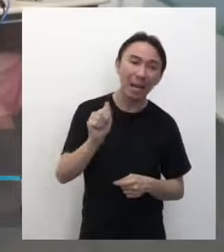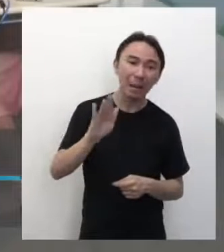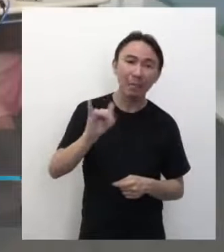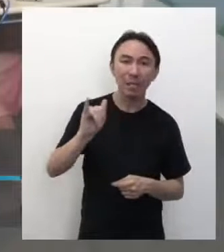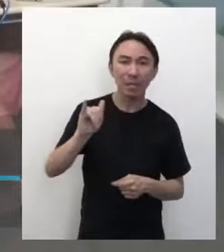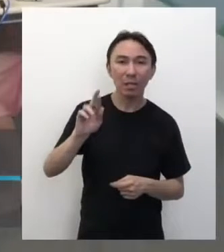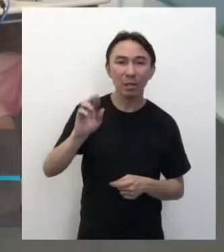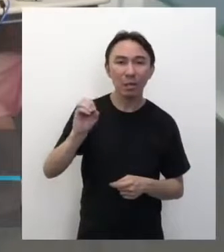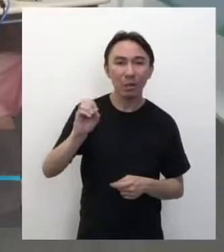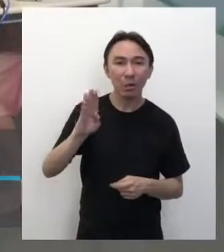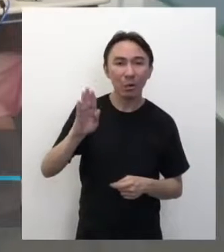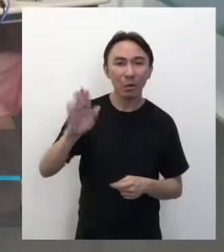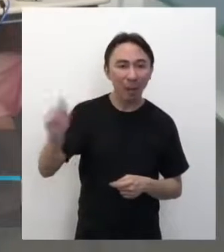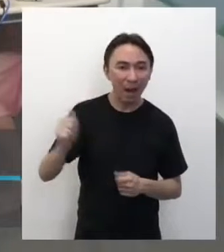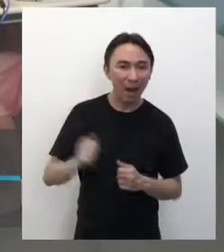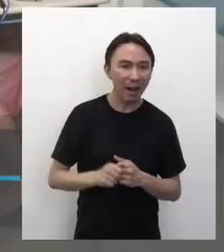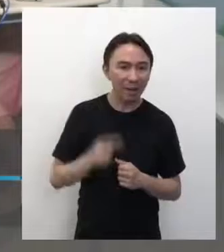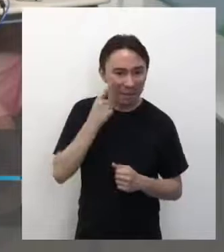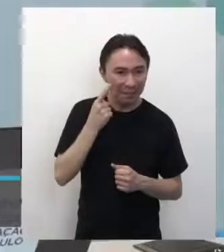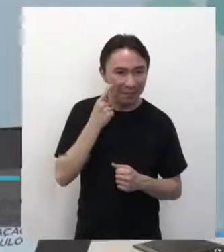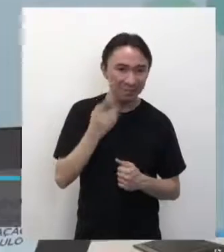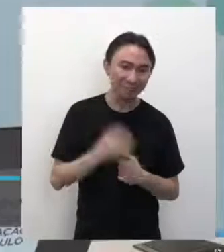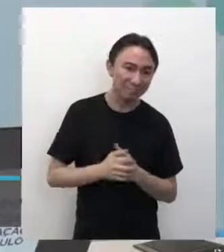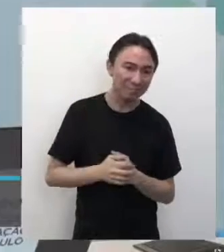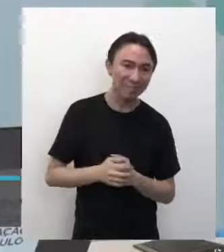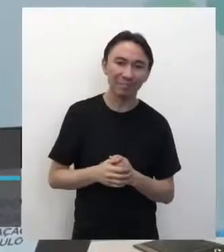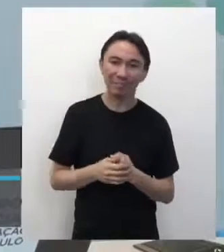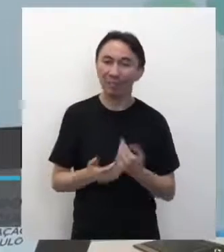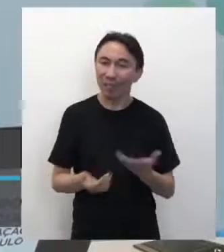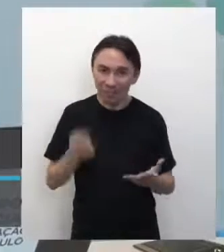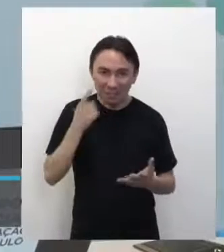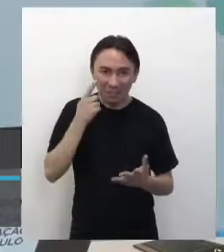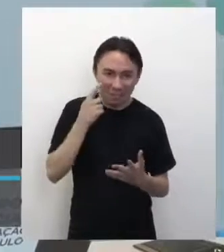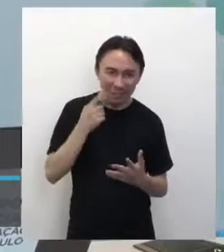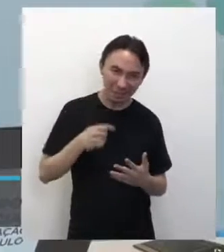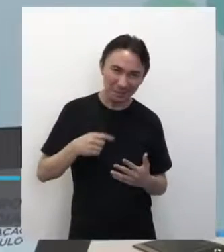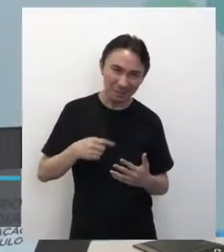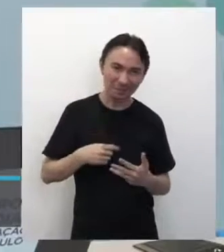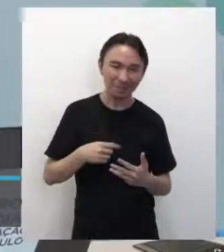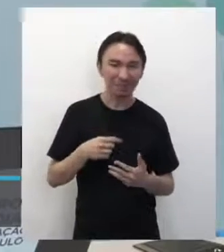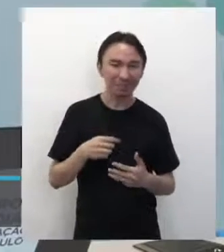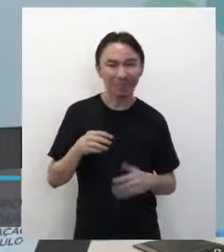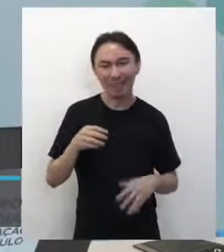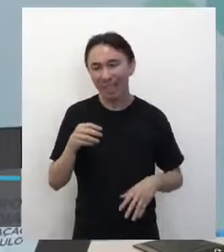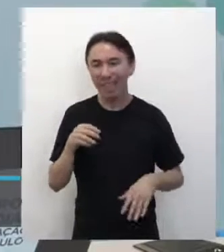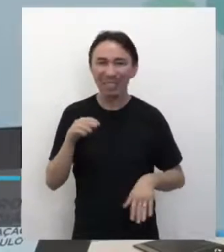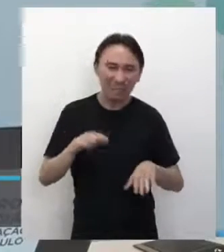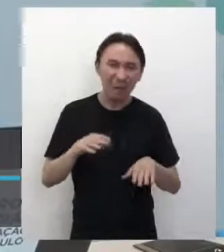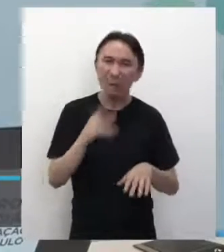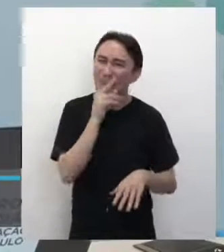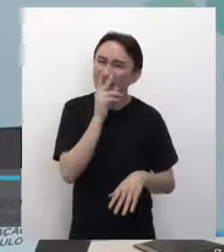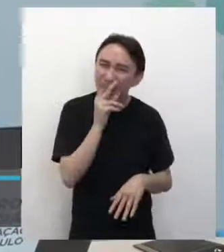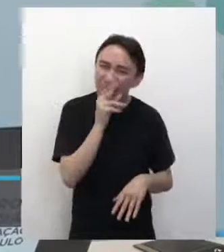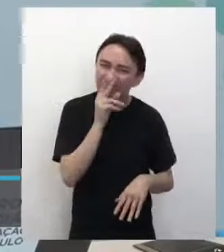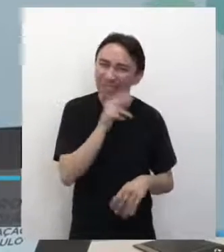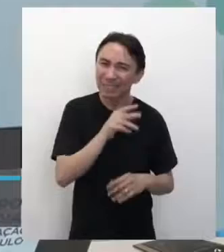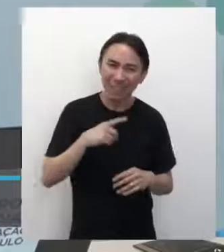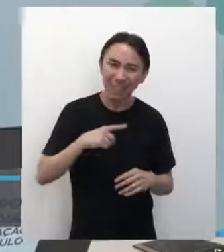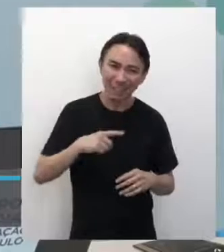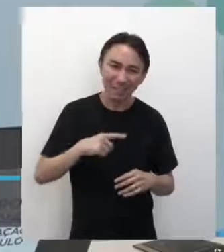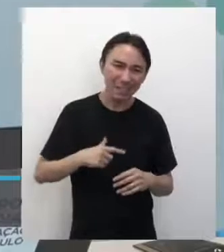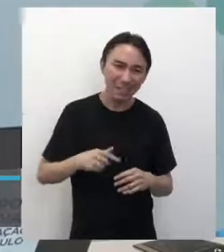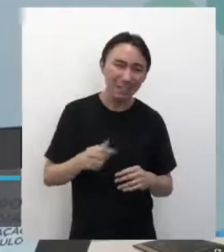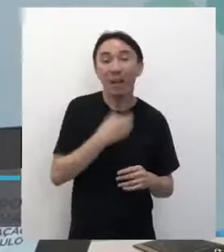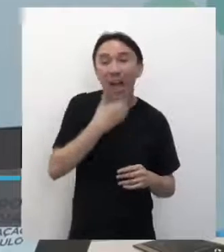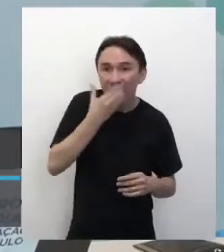frutinha que parece... Jabuticaba? Não, parece goiaba. Tem gente que vai me criticar e falar que não parece